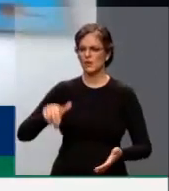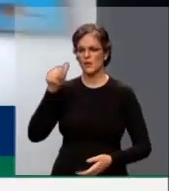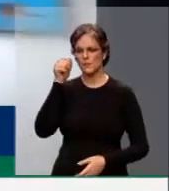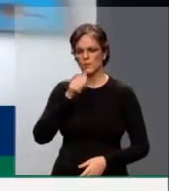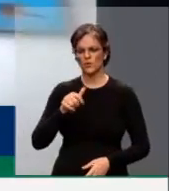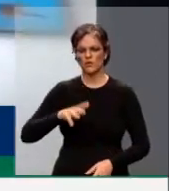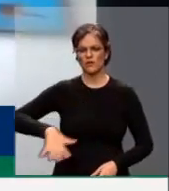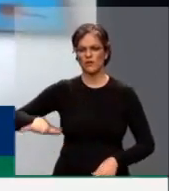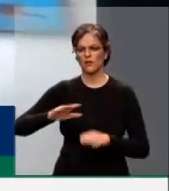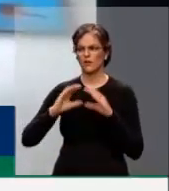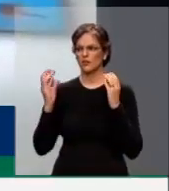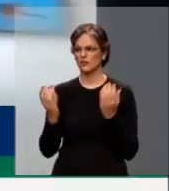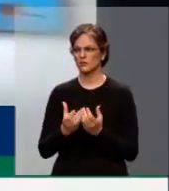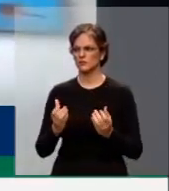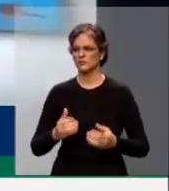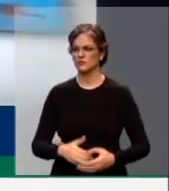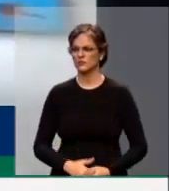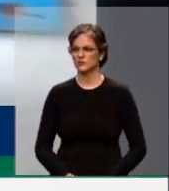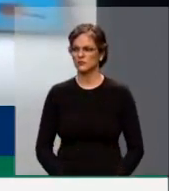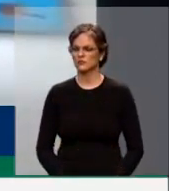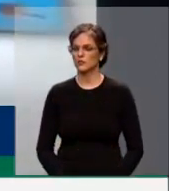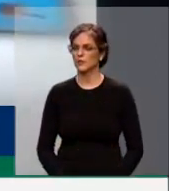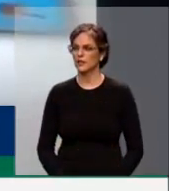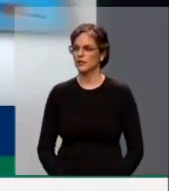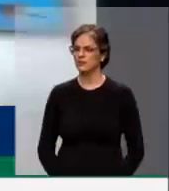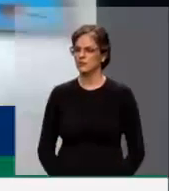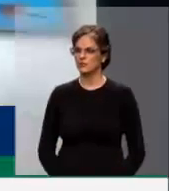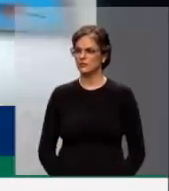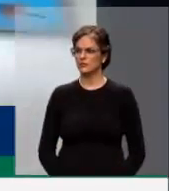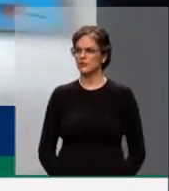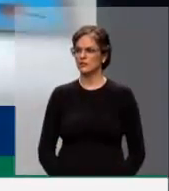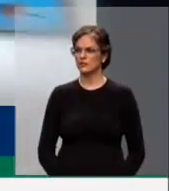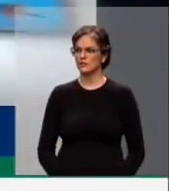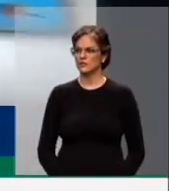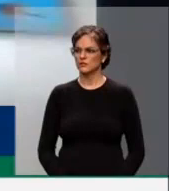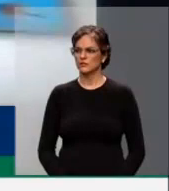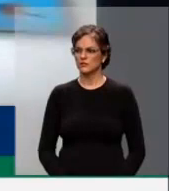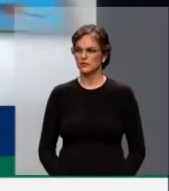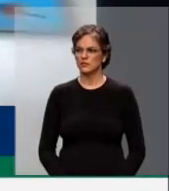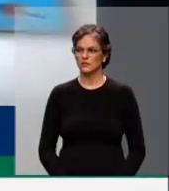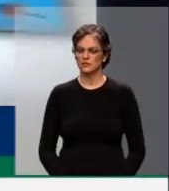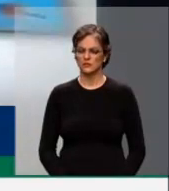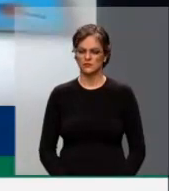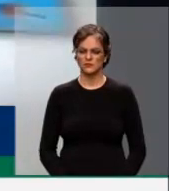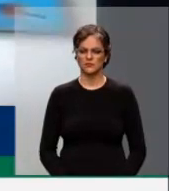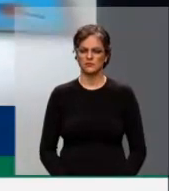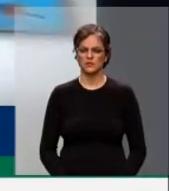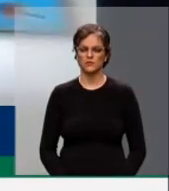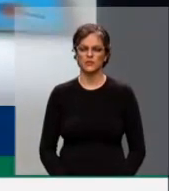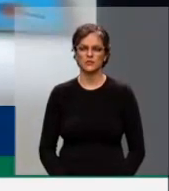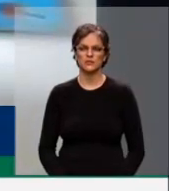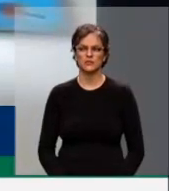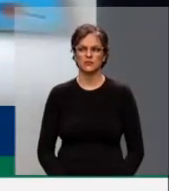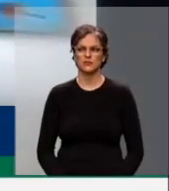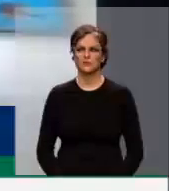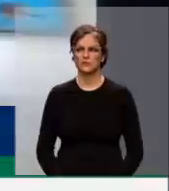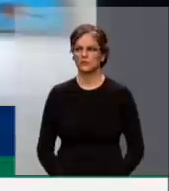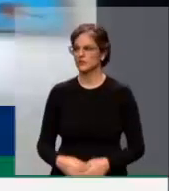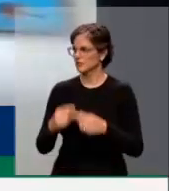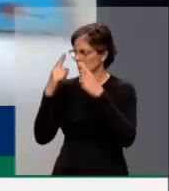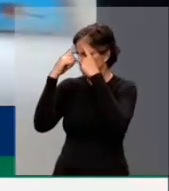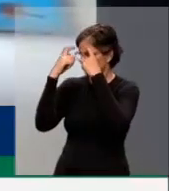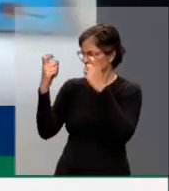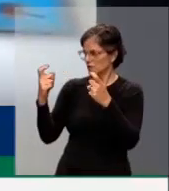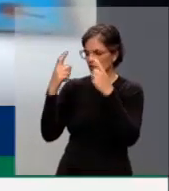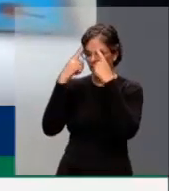mulheres da comunidade aqui no município. Então, em menos de 2 meses, 2 casos, como os casos de violências,